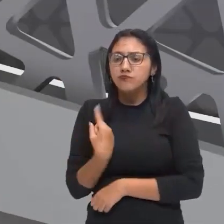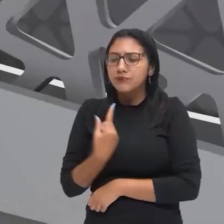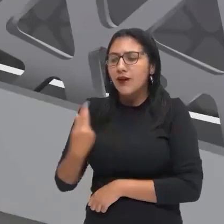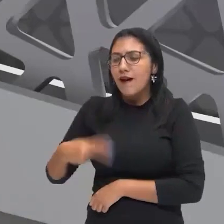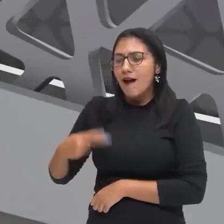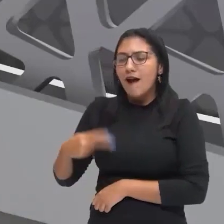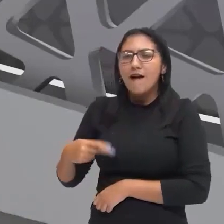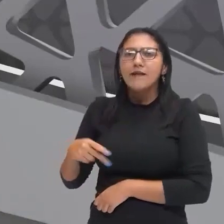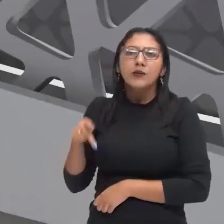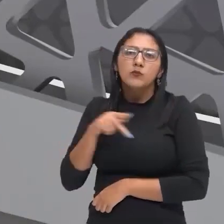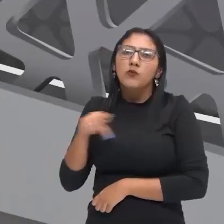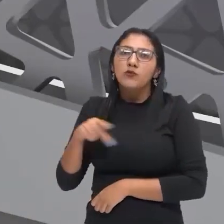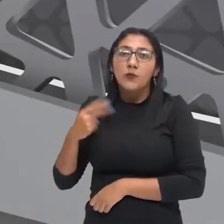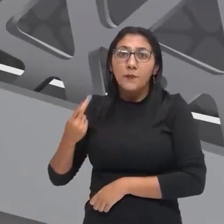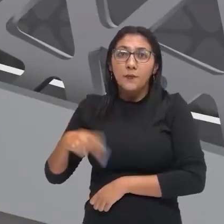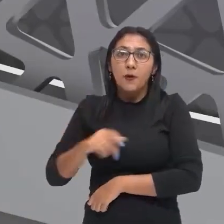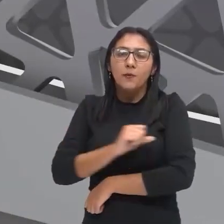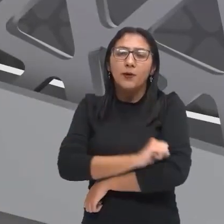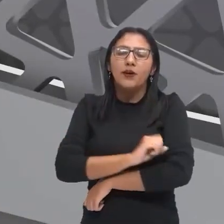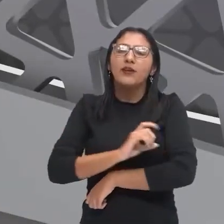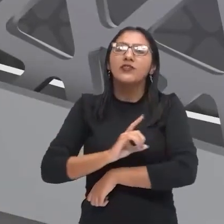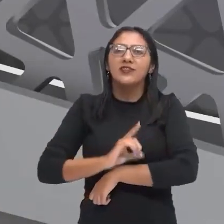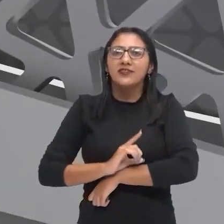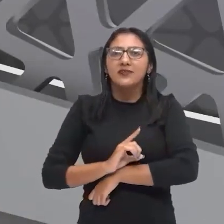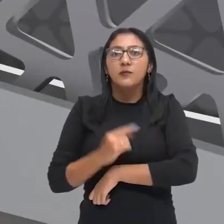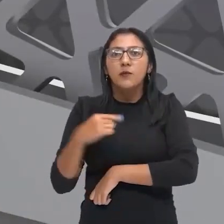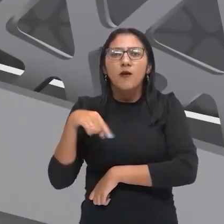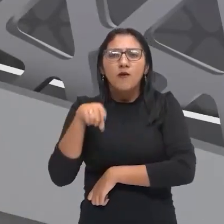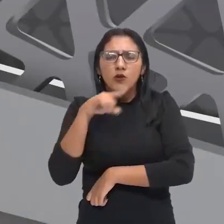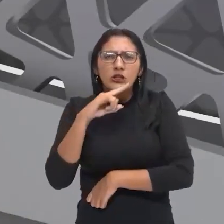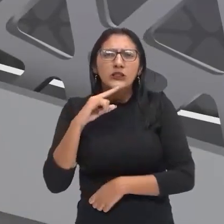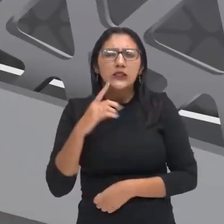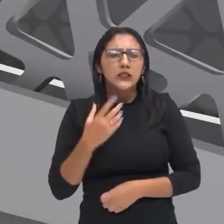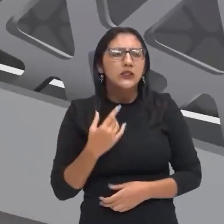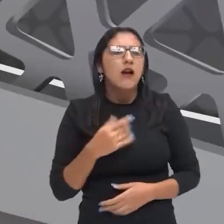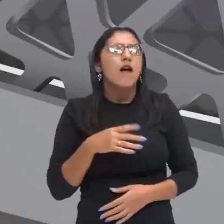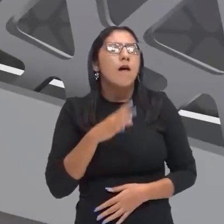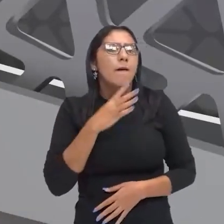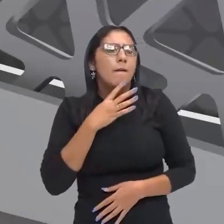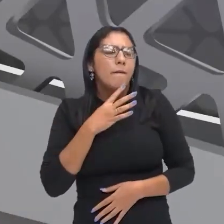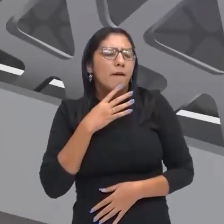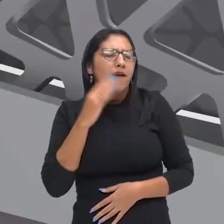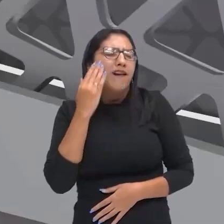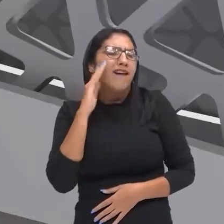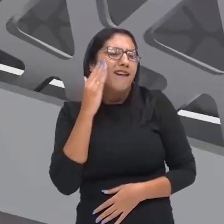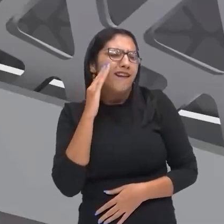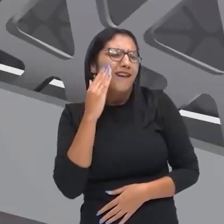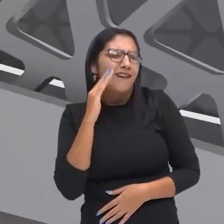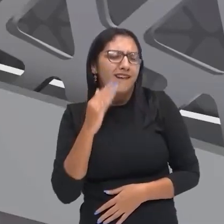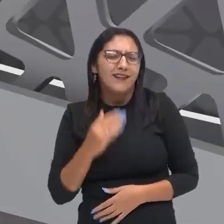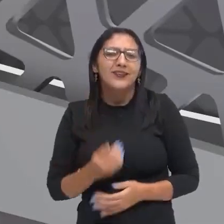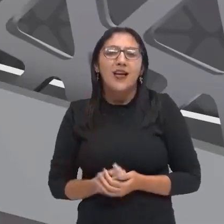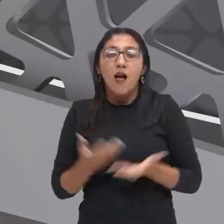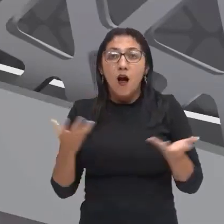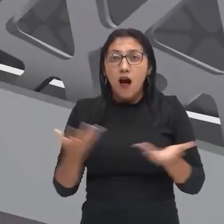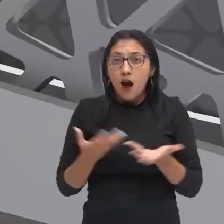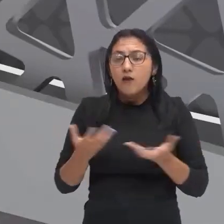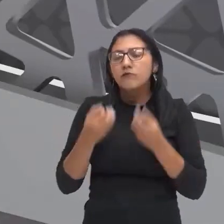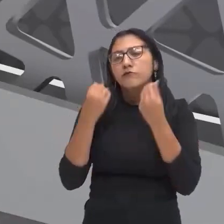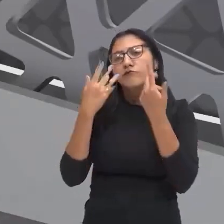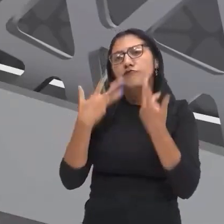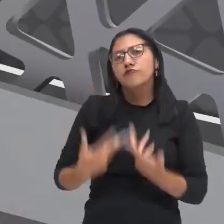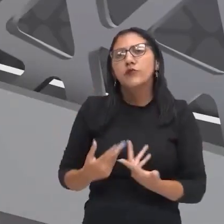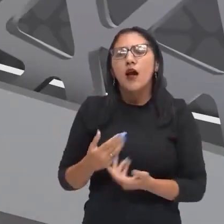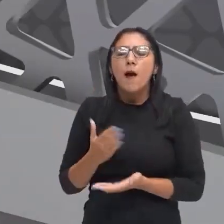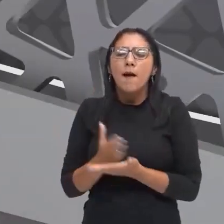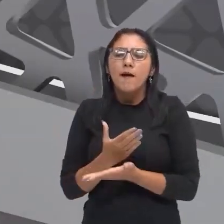aqui da casa, para vocês se espelharem em alguns movimentos. E agora a gente vai falar de valores que são muito importantes